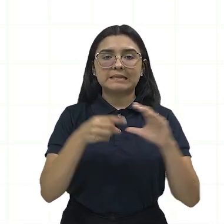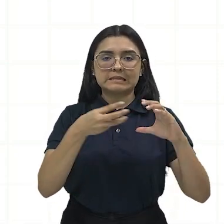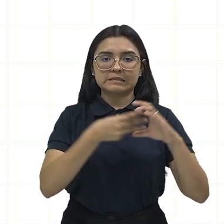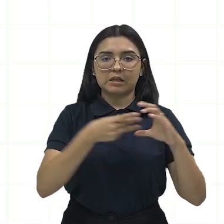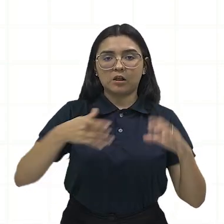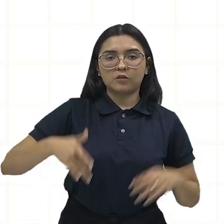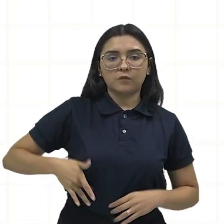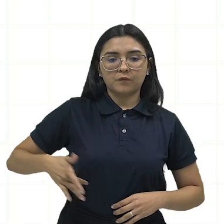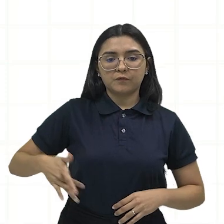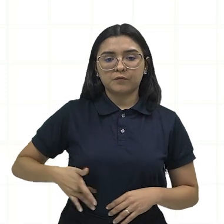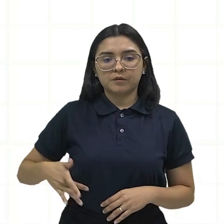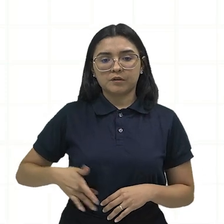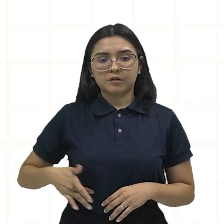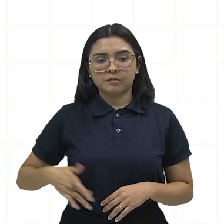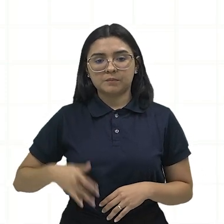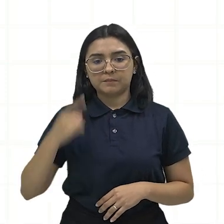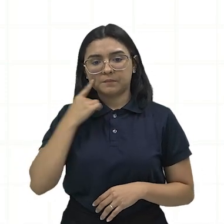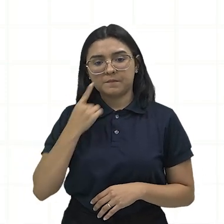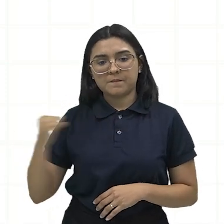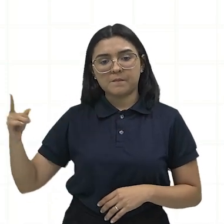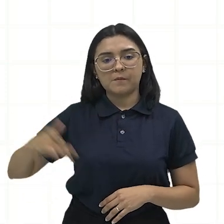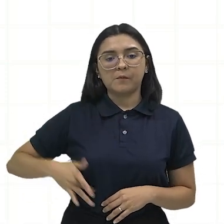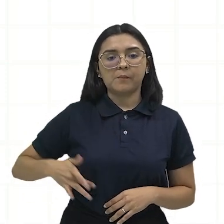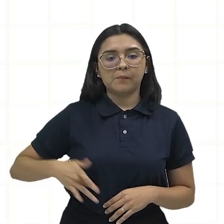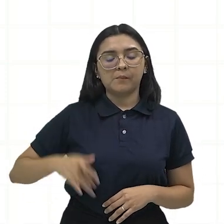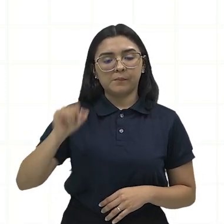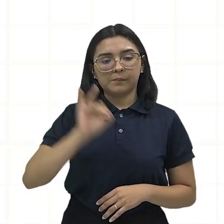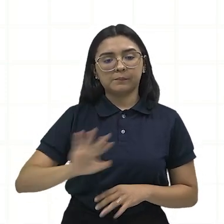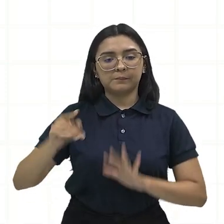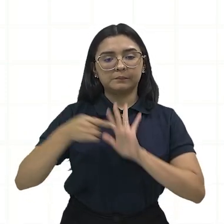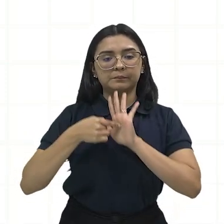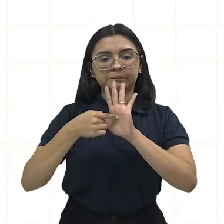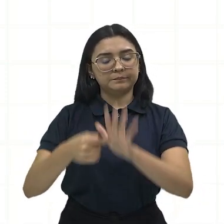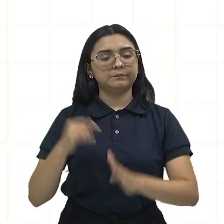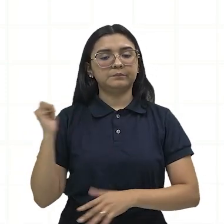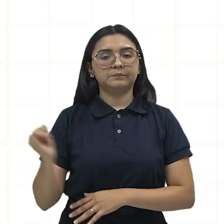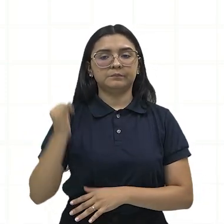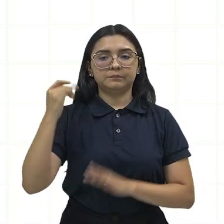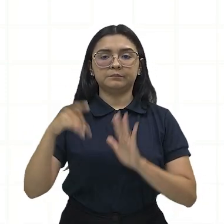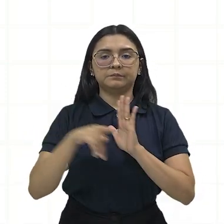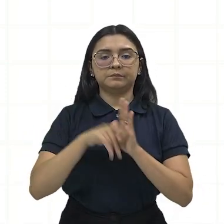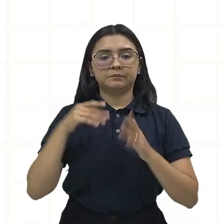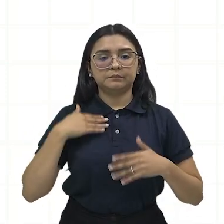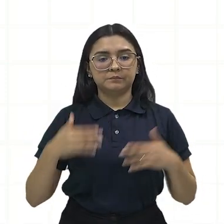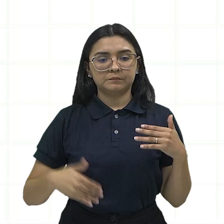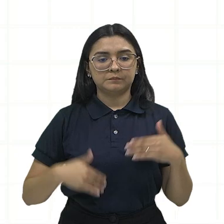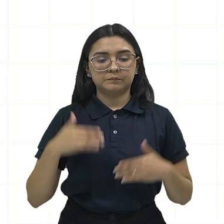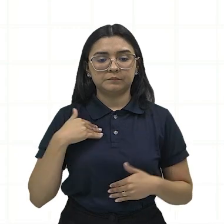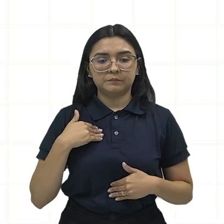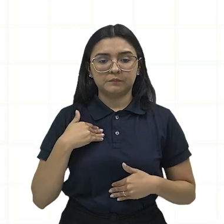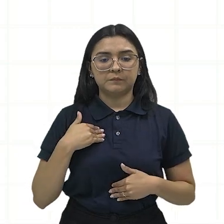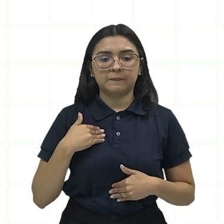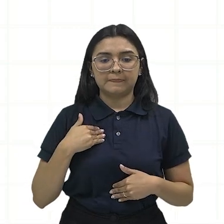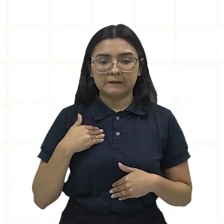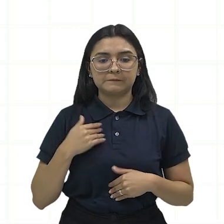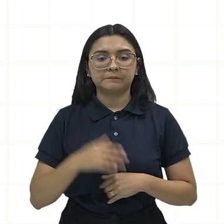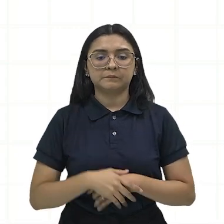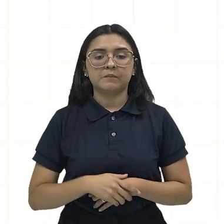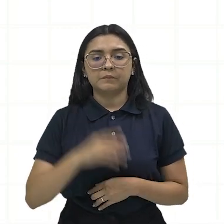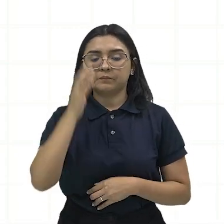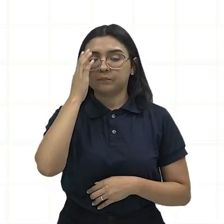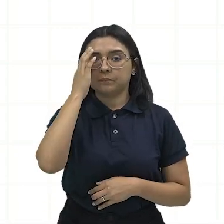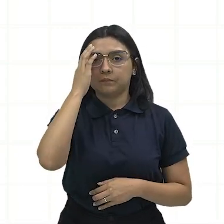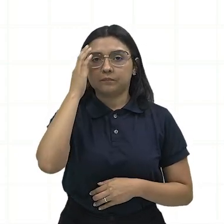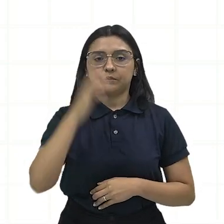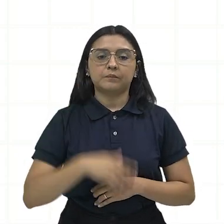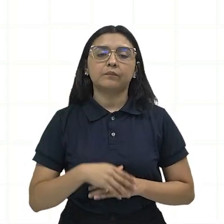o fígado, o órgão muito importante do nosso corpo. Esse esporozoíto, ele vai